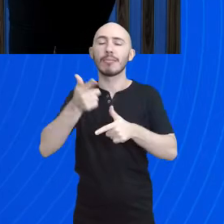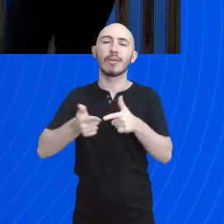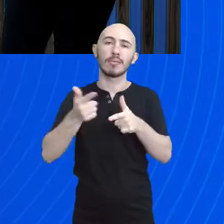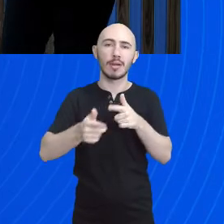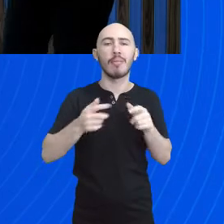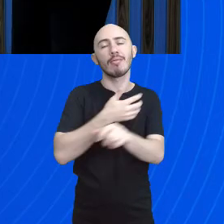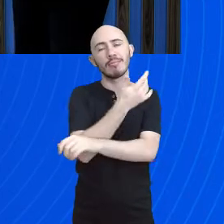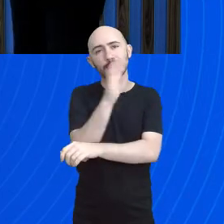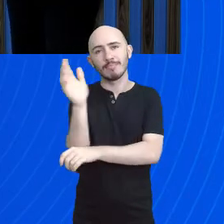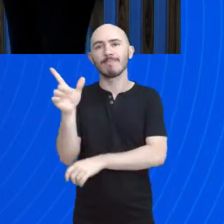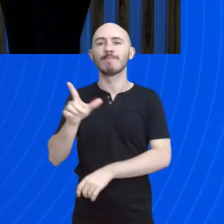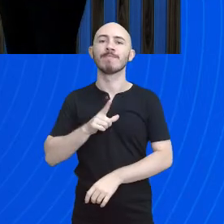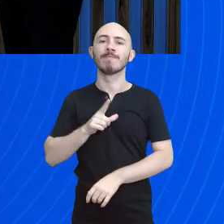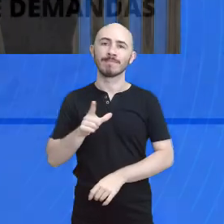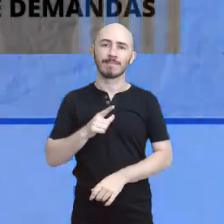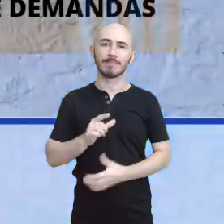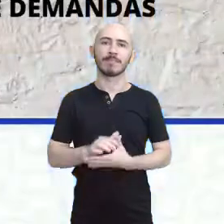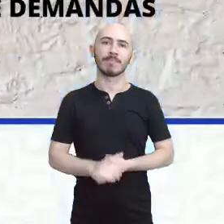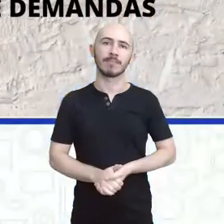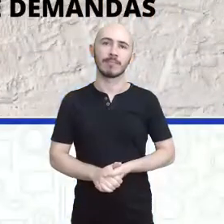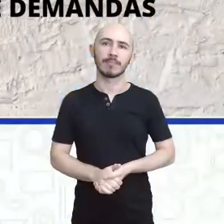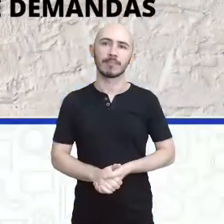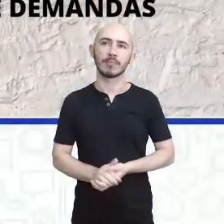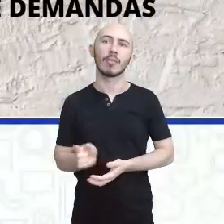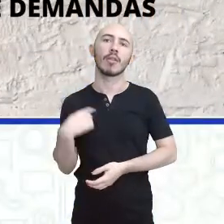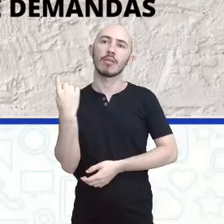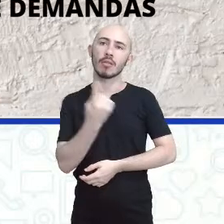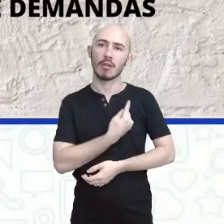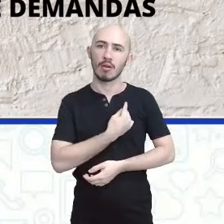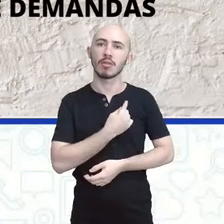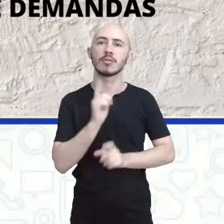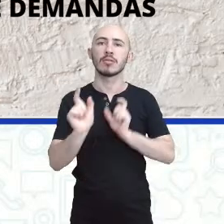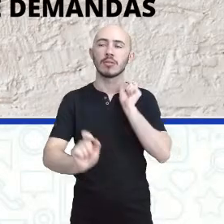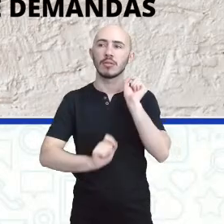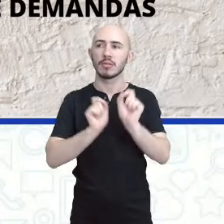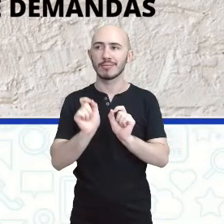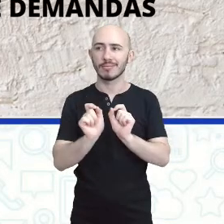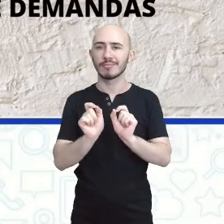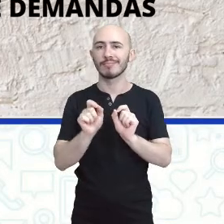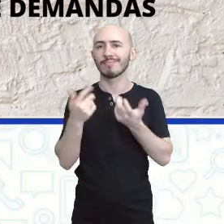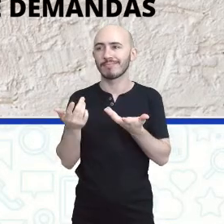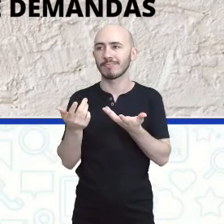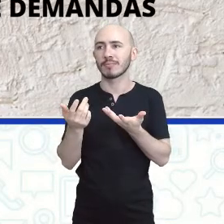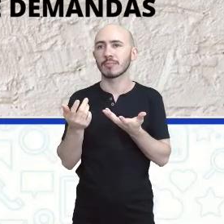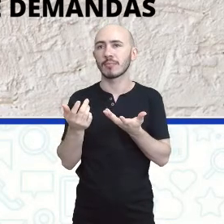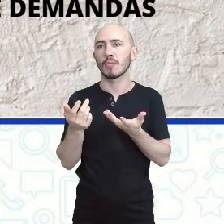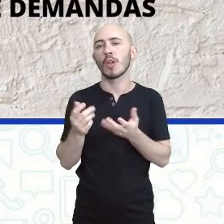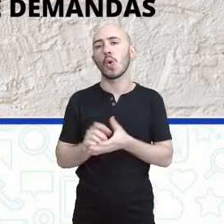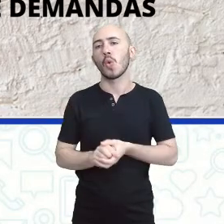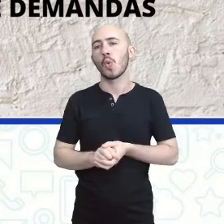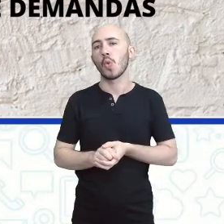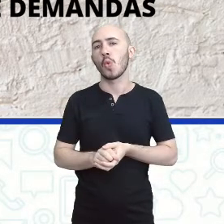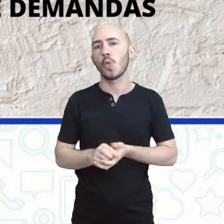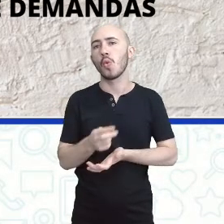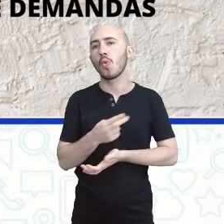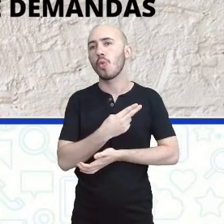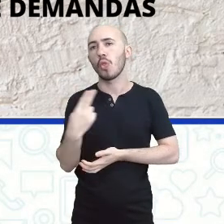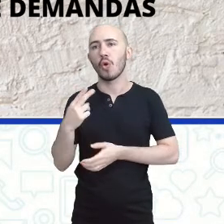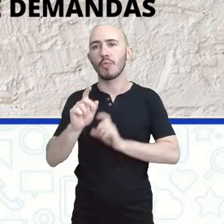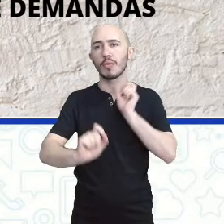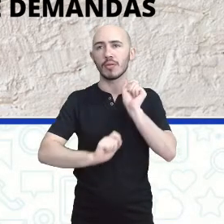né? Olha só, nós nos designamos, nós nos chamamos, né, nos auto-chamamos de